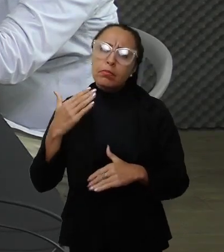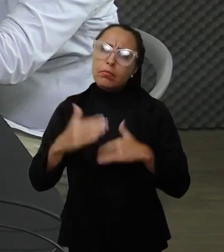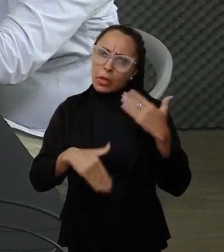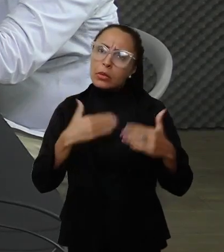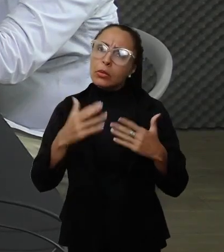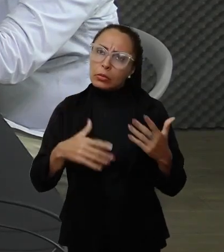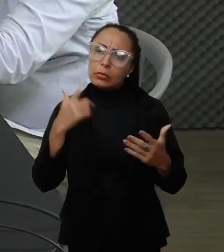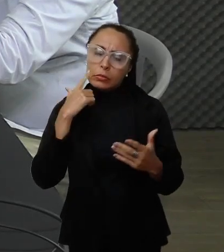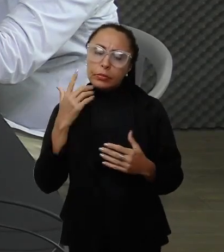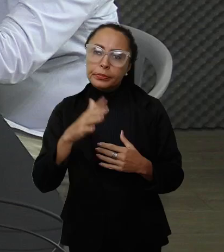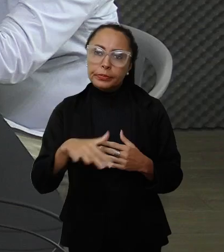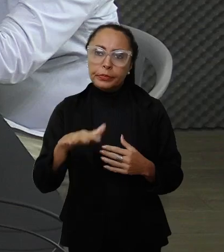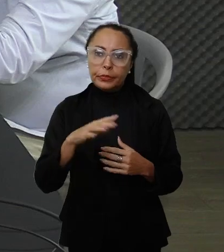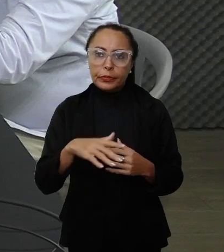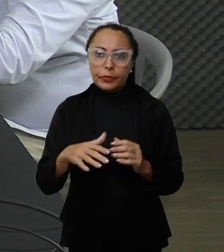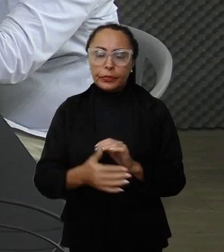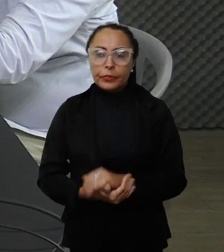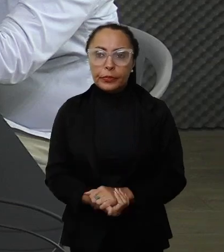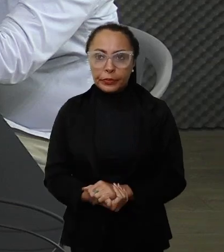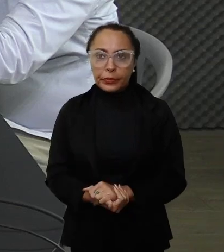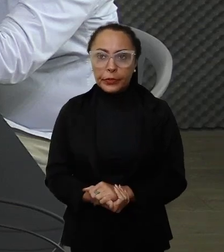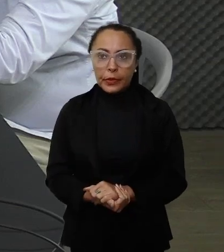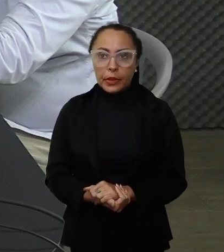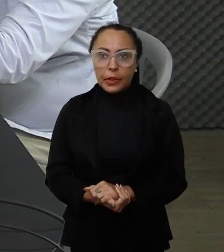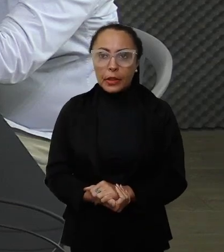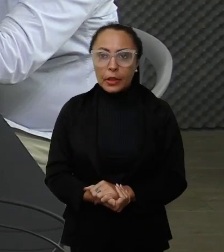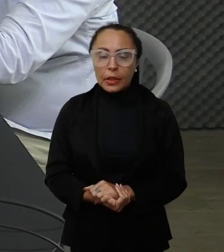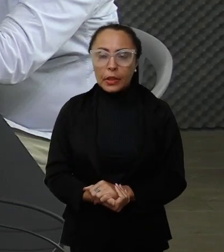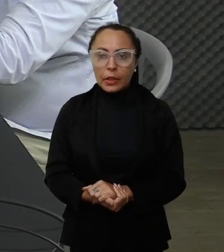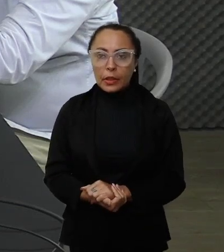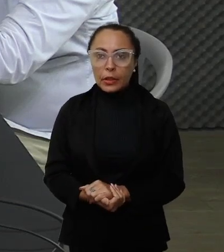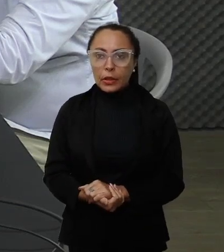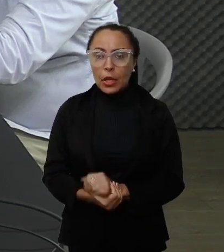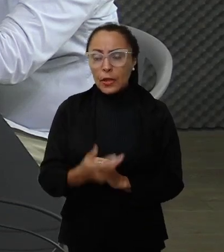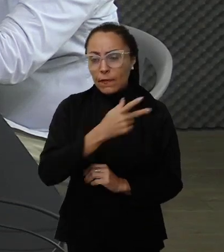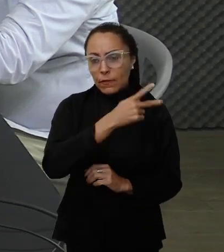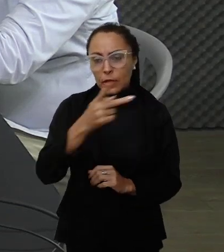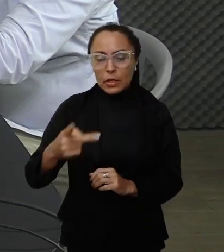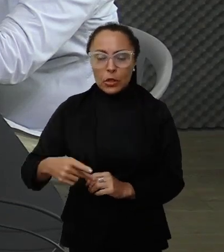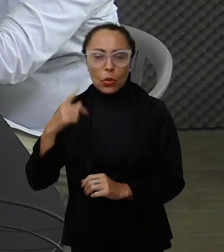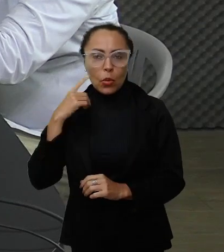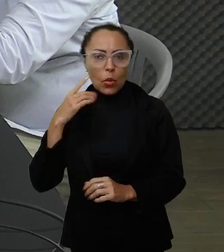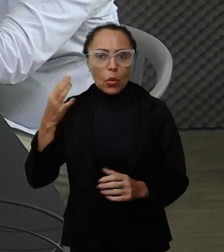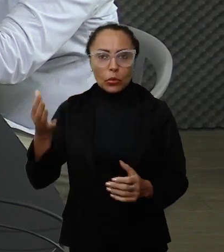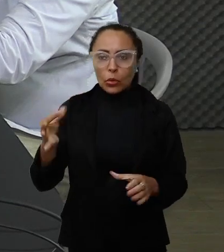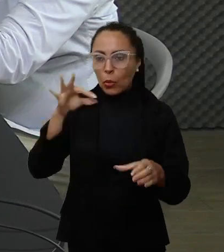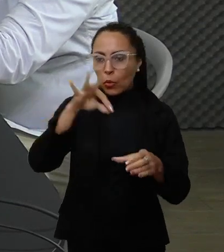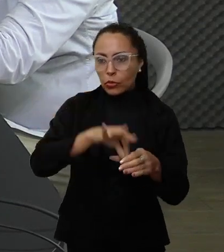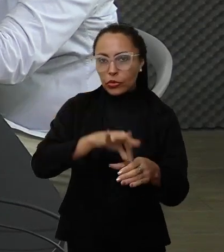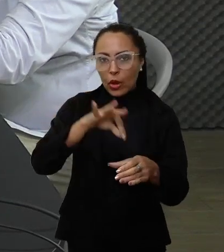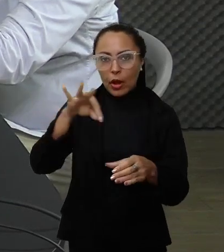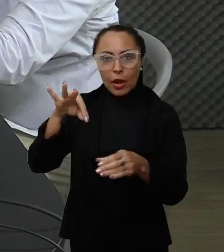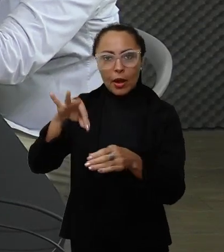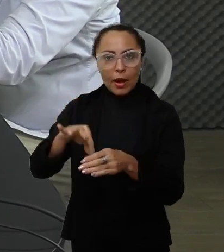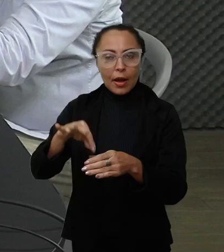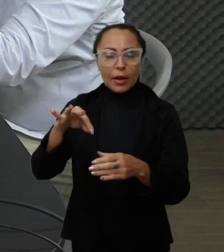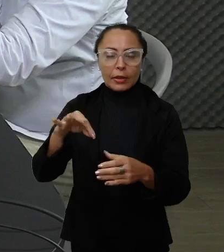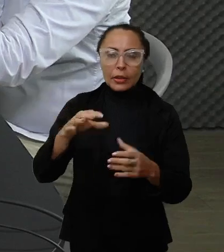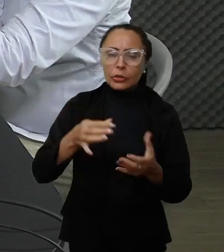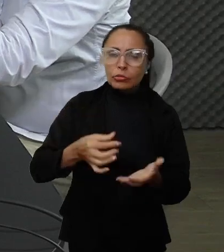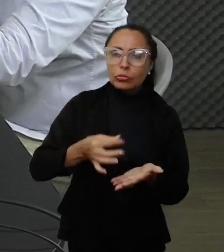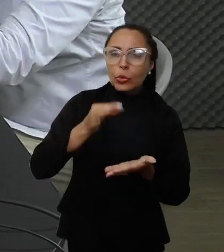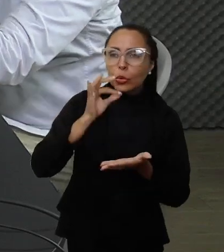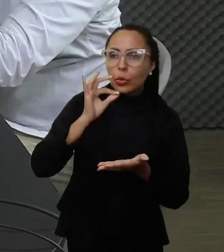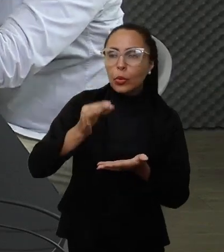ele passou por lá, ele não dormiu. Ele não dormiu, mas ele passou por lá, tomou um chá, aí tem lá a xícara Pelo menos para isso, né? Depois de derrubar uma para